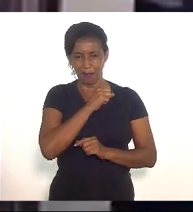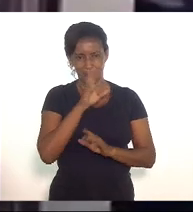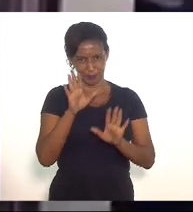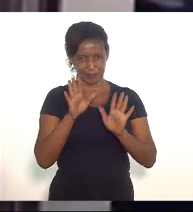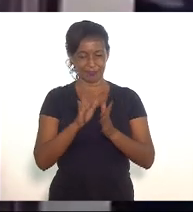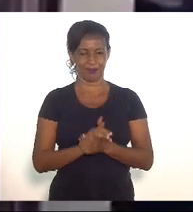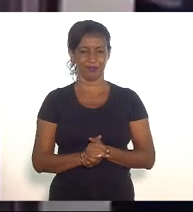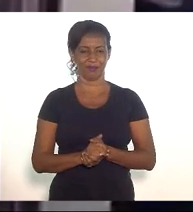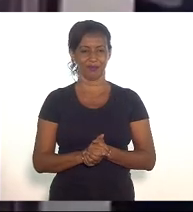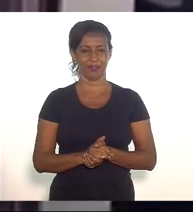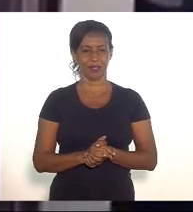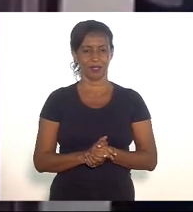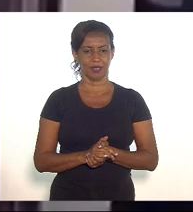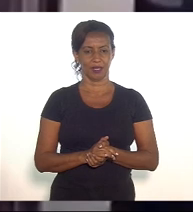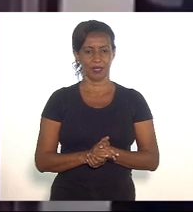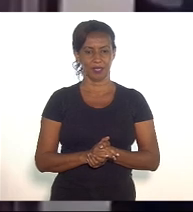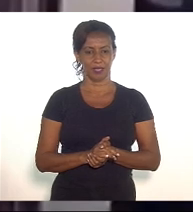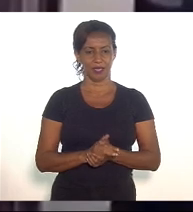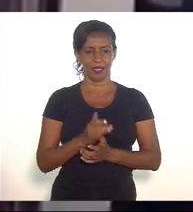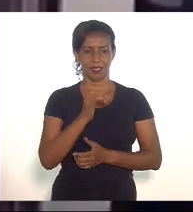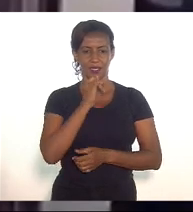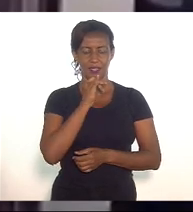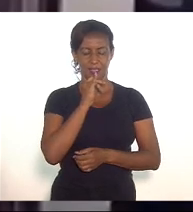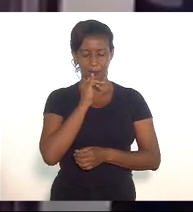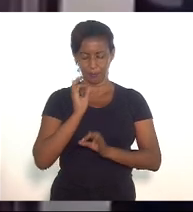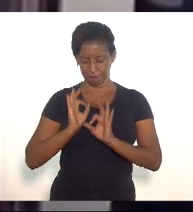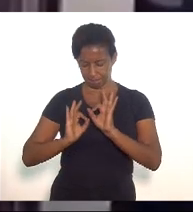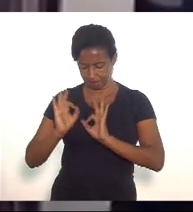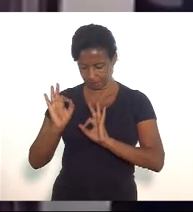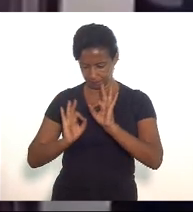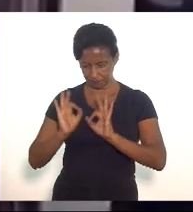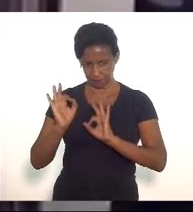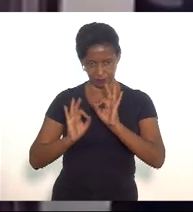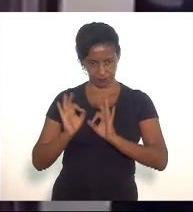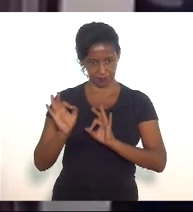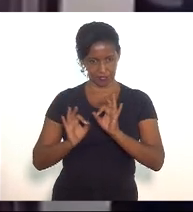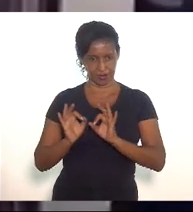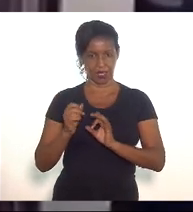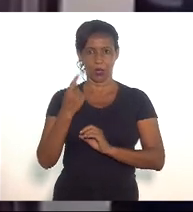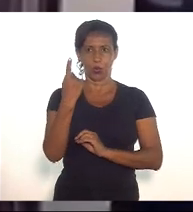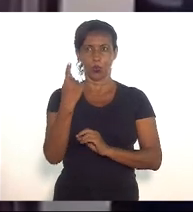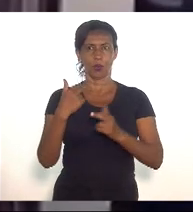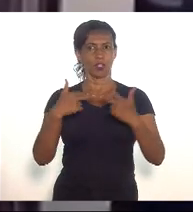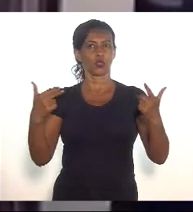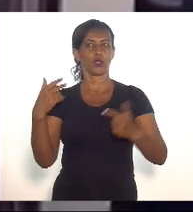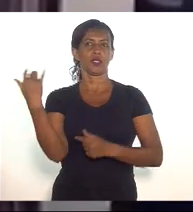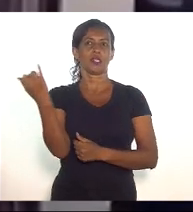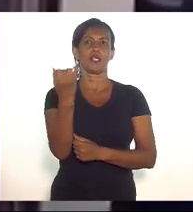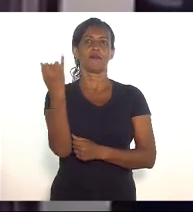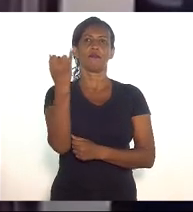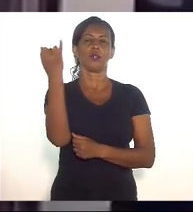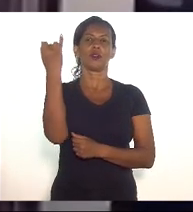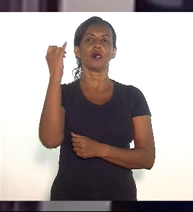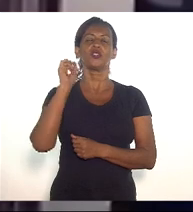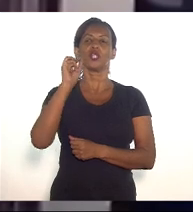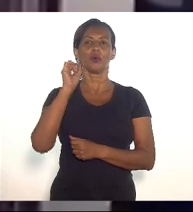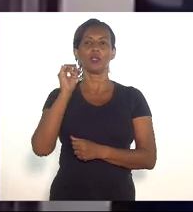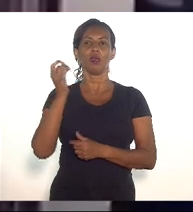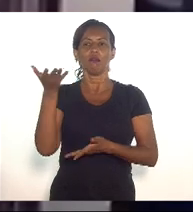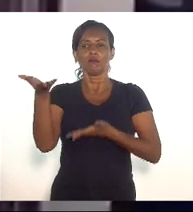porque... Por exemplo, a questão do planejamento, uma das coisas que considera muito importante é a